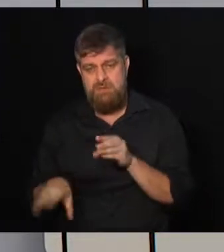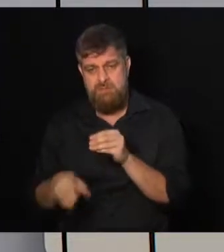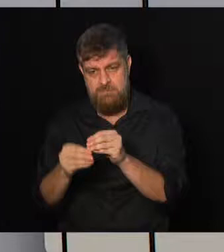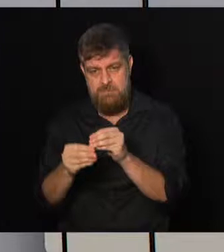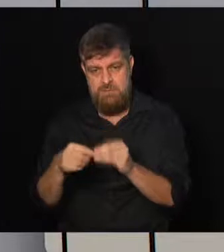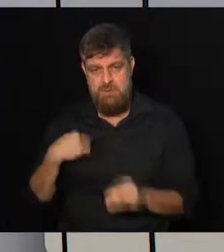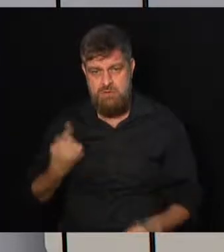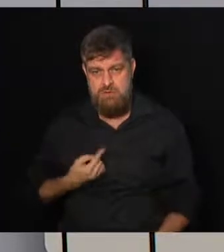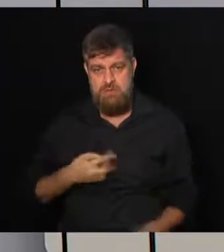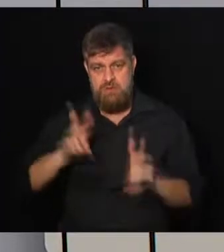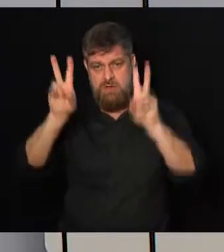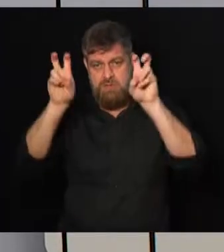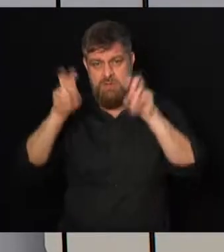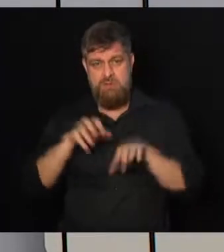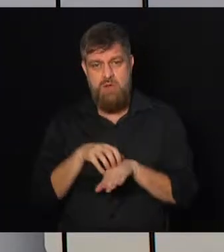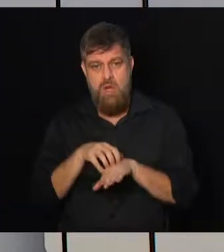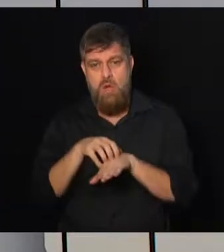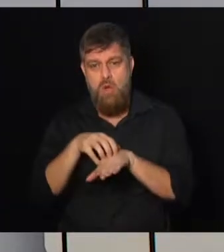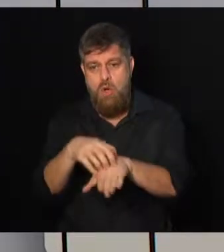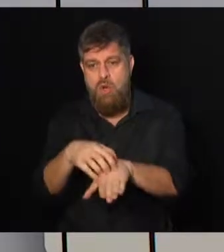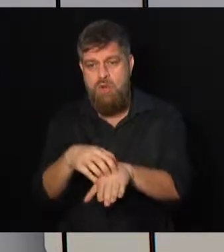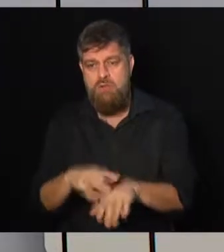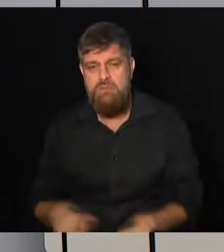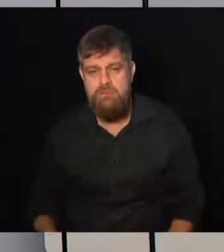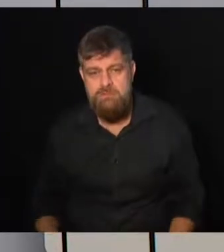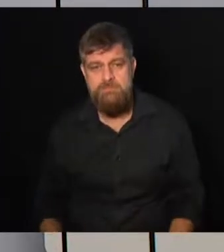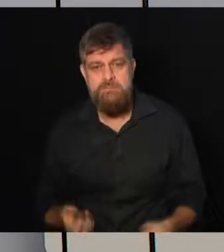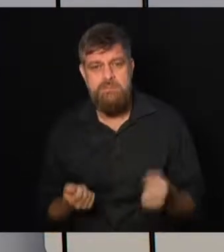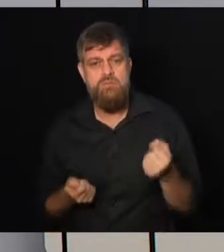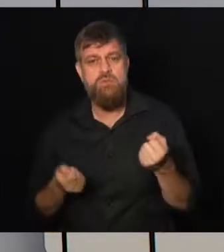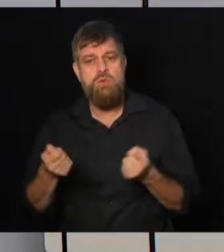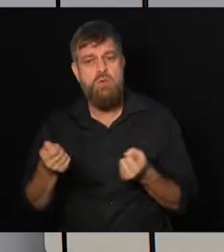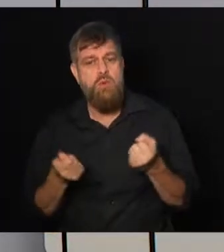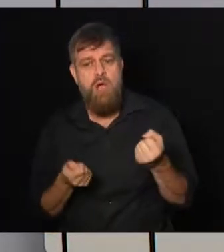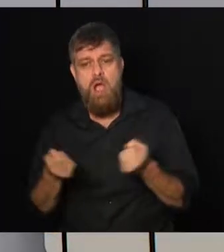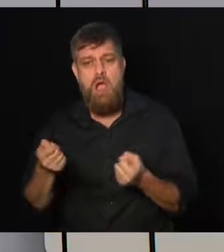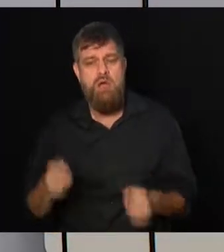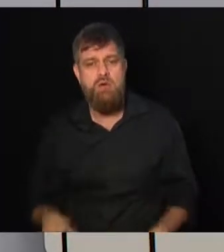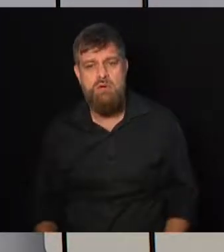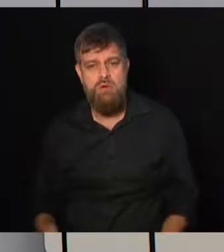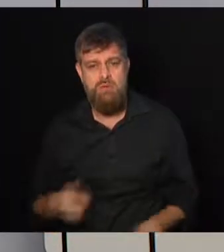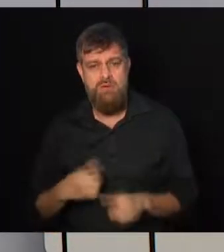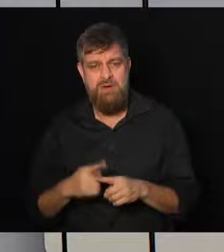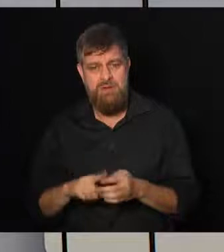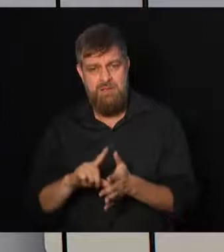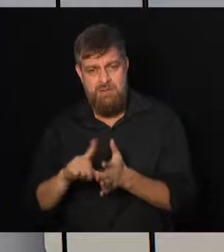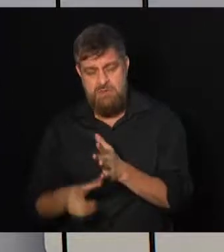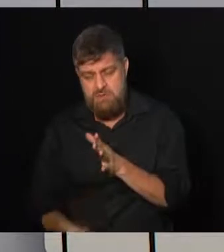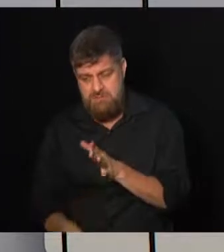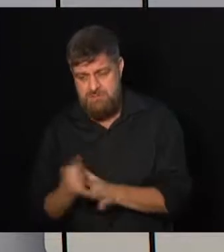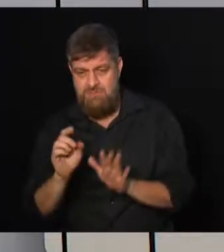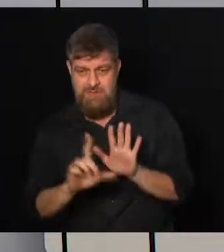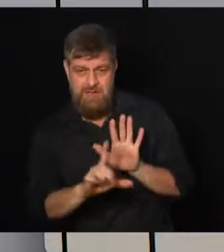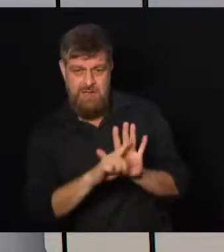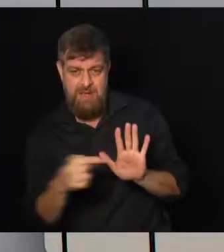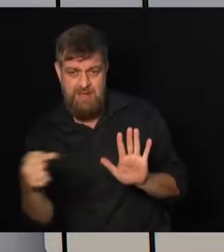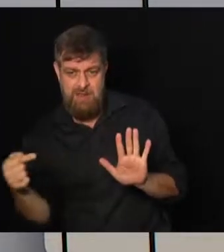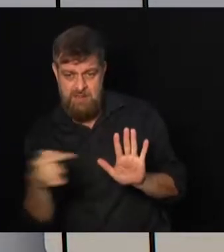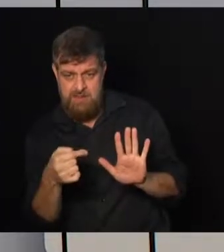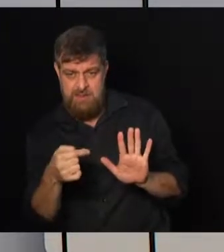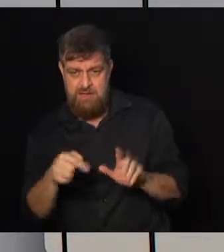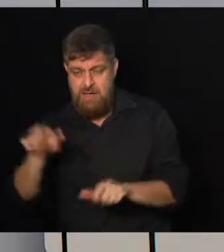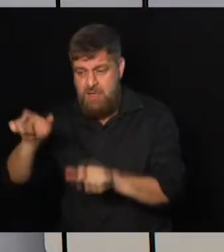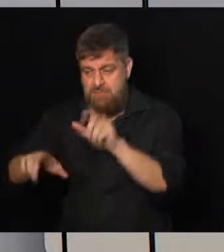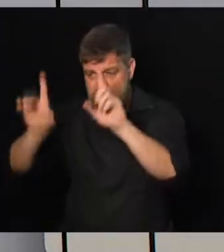já que nós estamos mexendo com transporte, em relação aos veículos. Porque depois que veio essa lei, que as pessoas